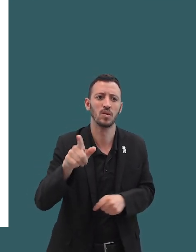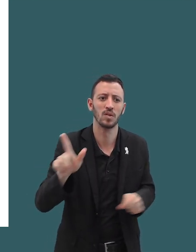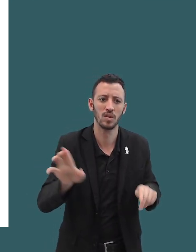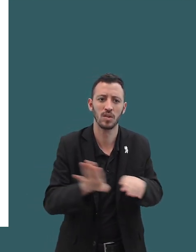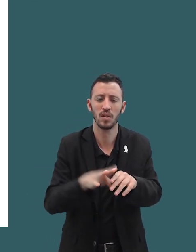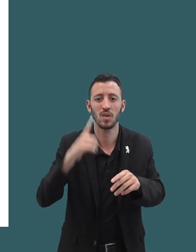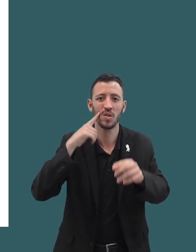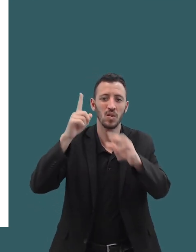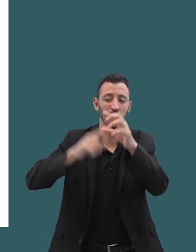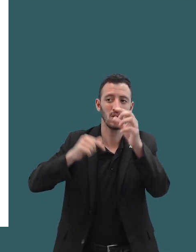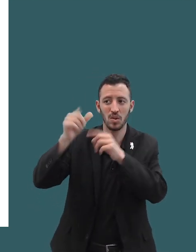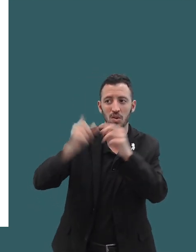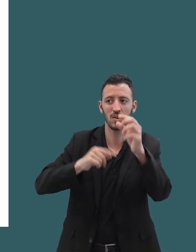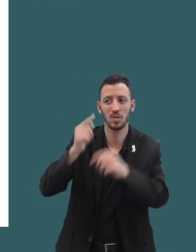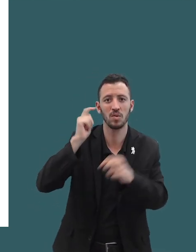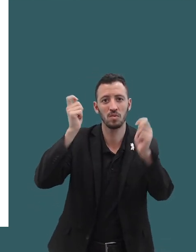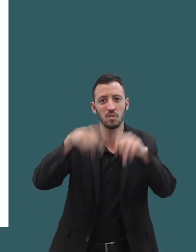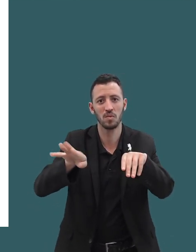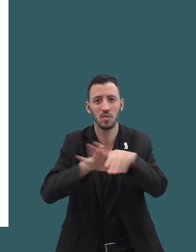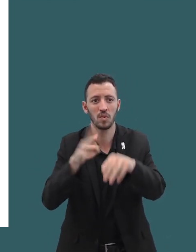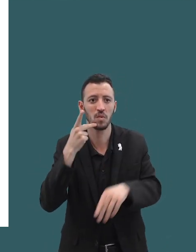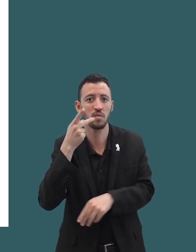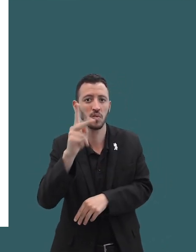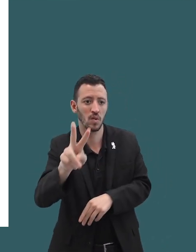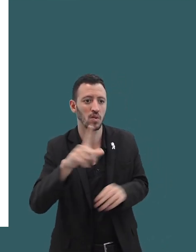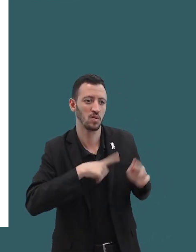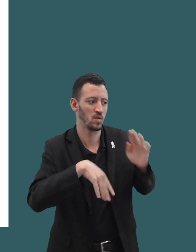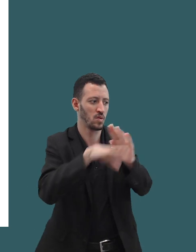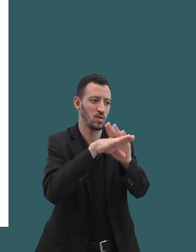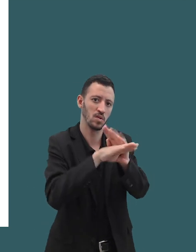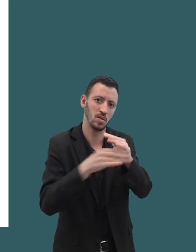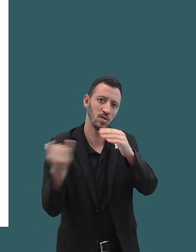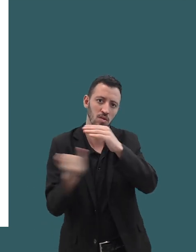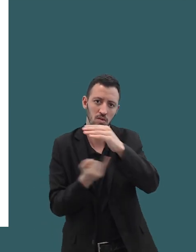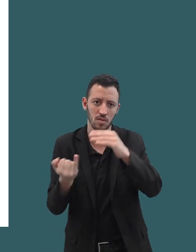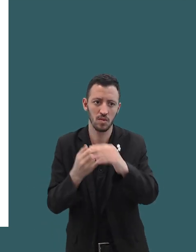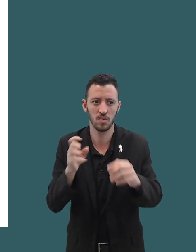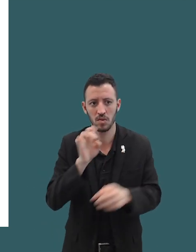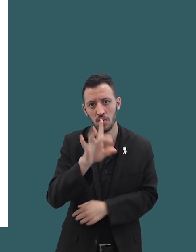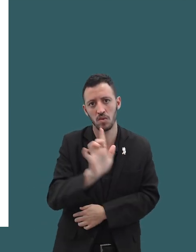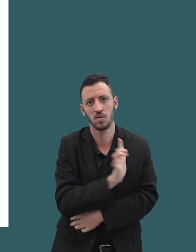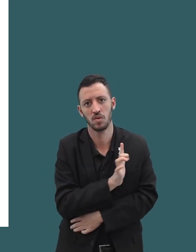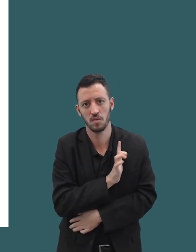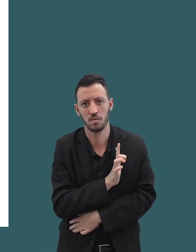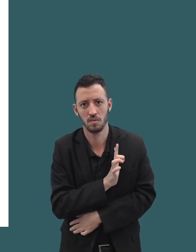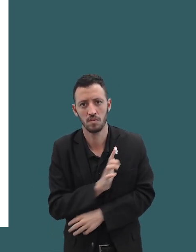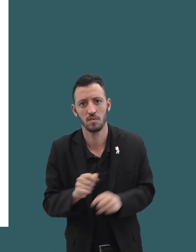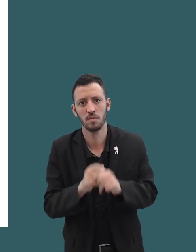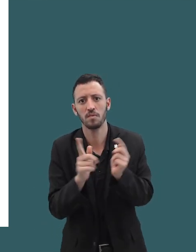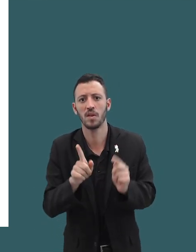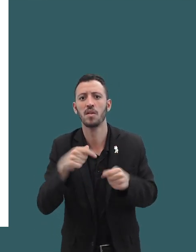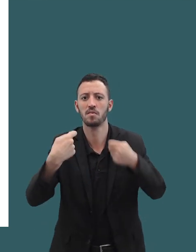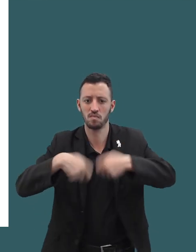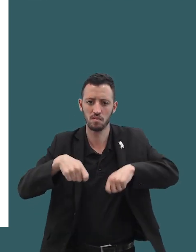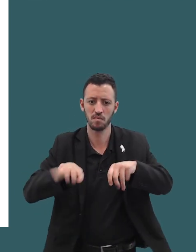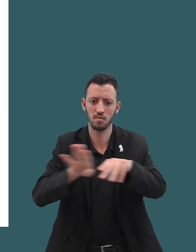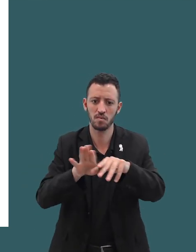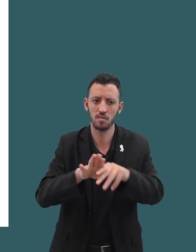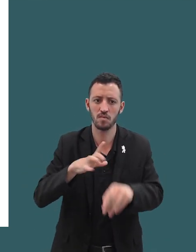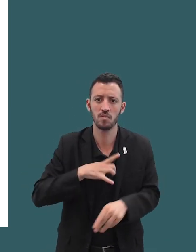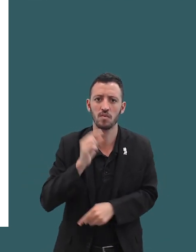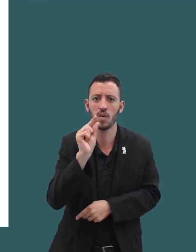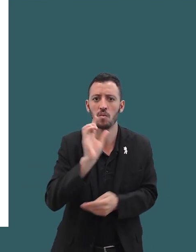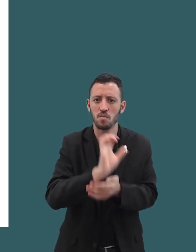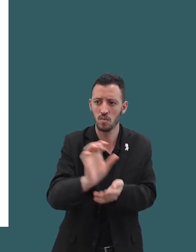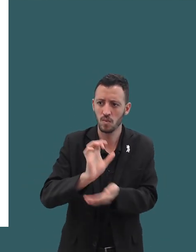as estrelas. Né? Então, não basta você ter programas institucionalizados ou que existam, mas é necessário também que você dê